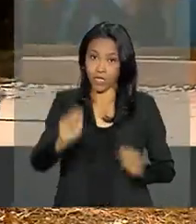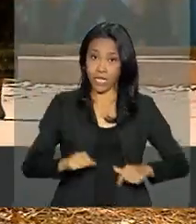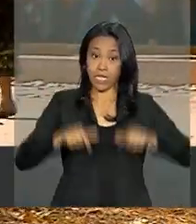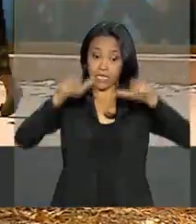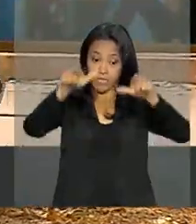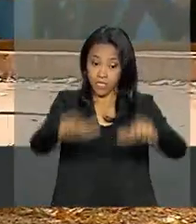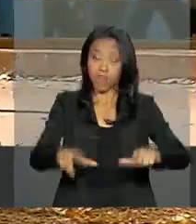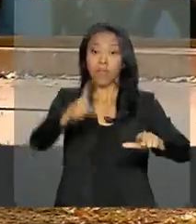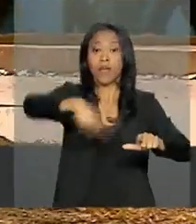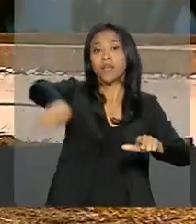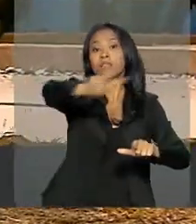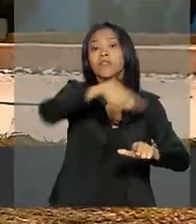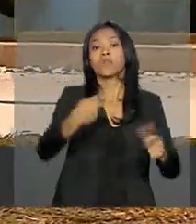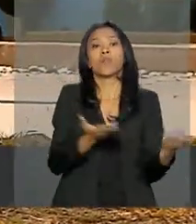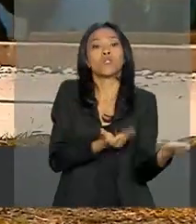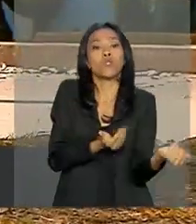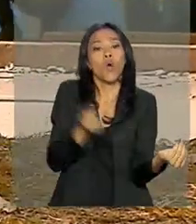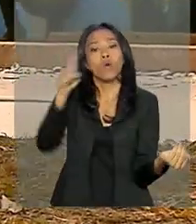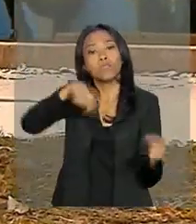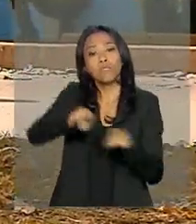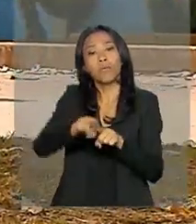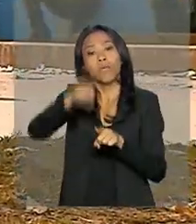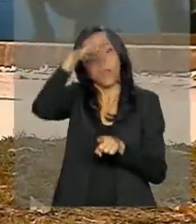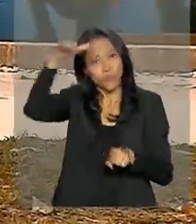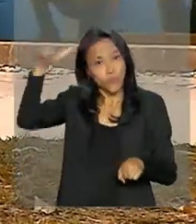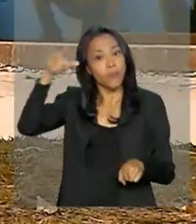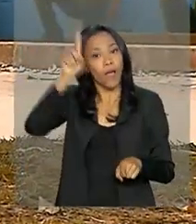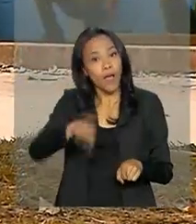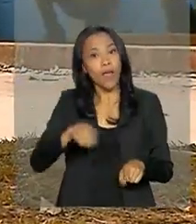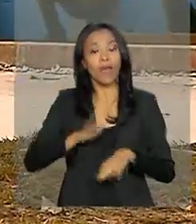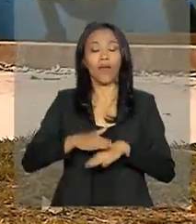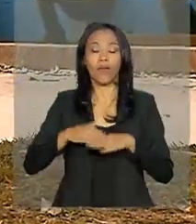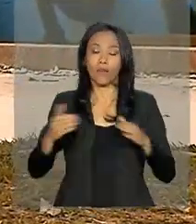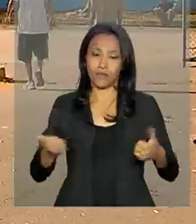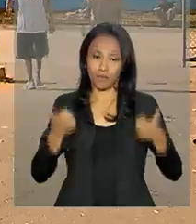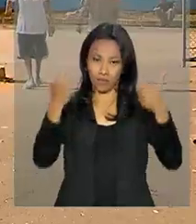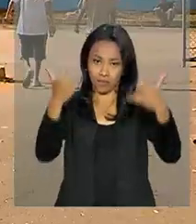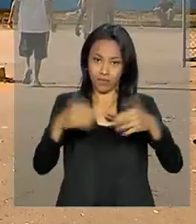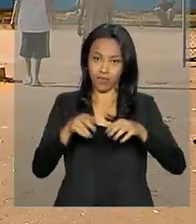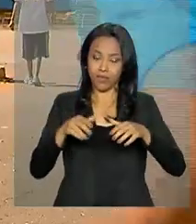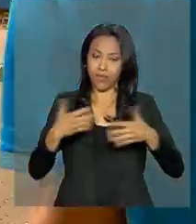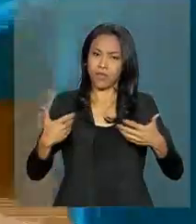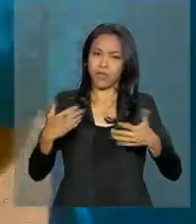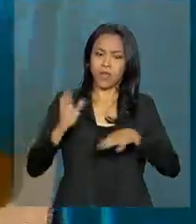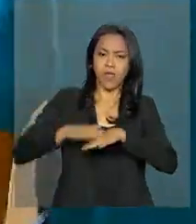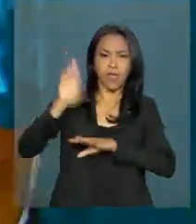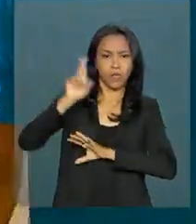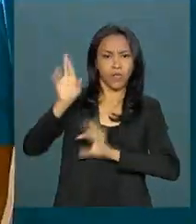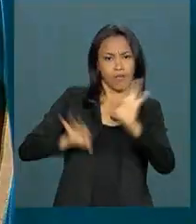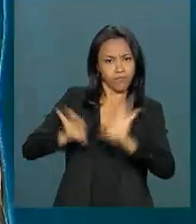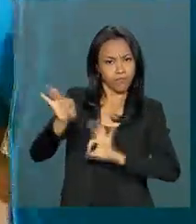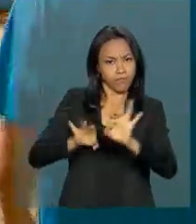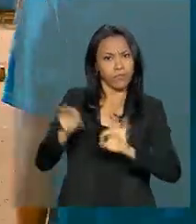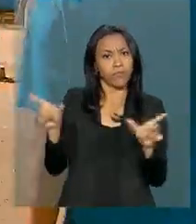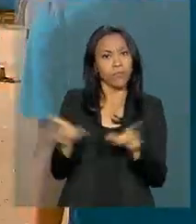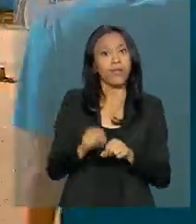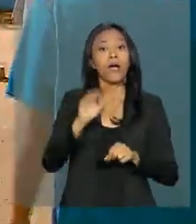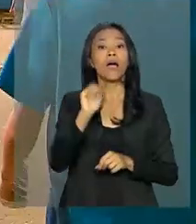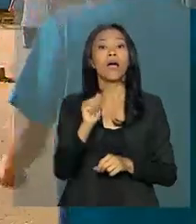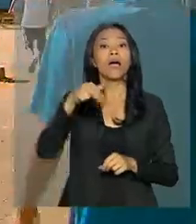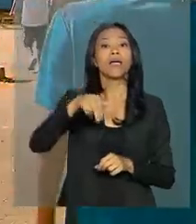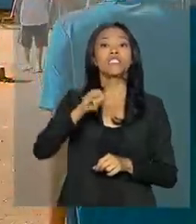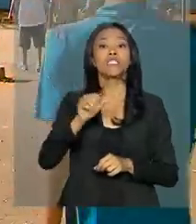competências de jovens e adultos aplicado pelo instituto nacional de estudos e pesquisas educacionais anísio teixeira